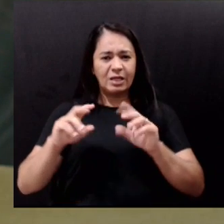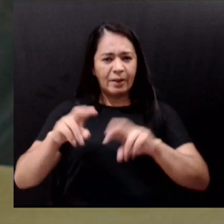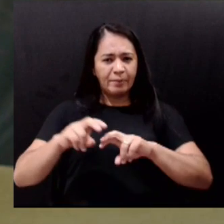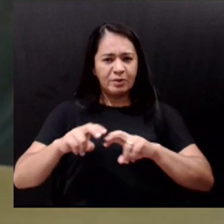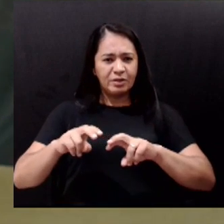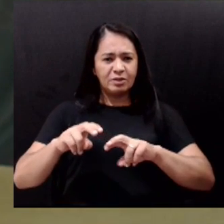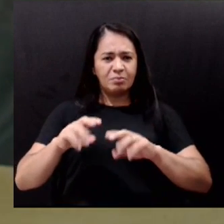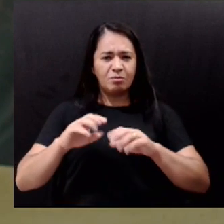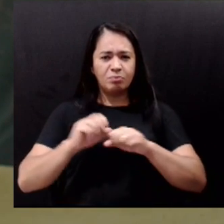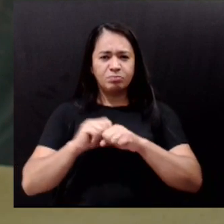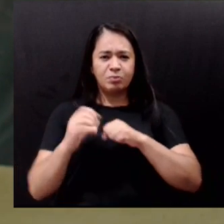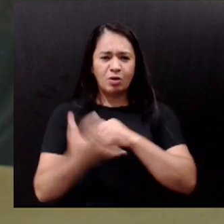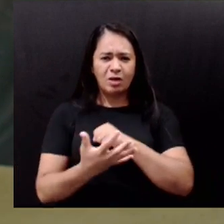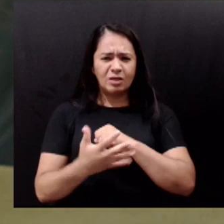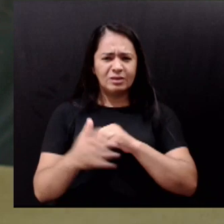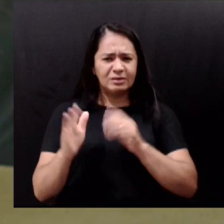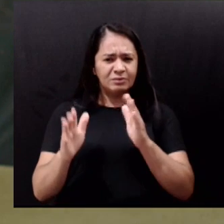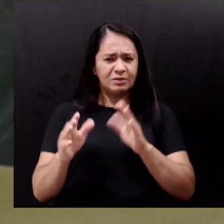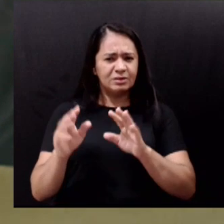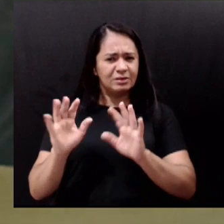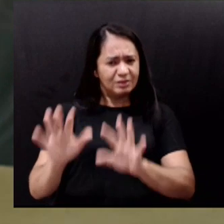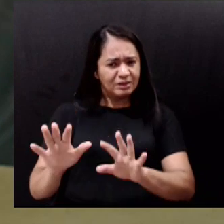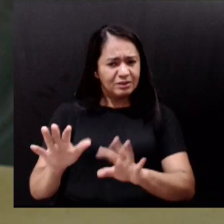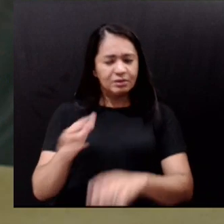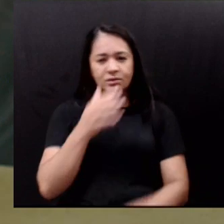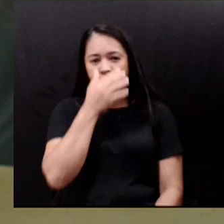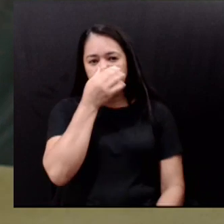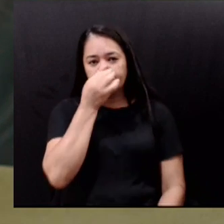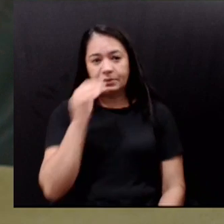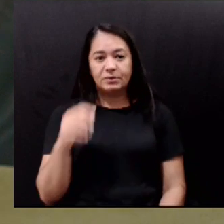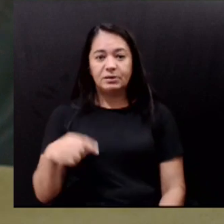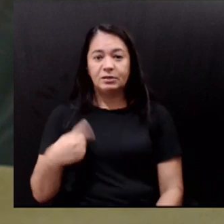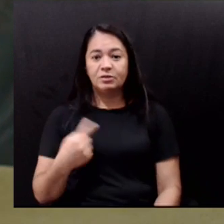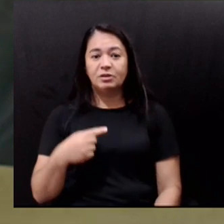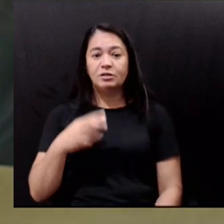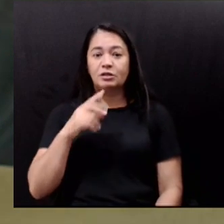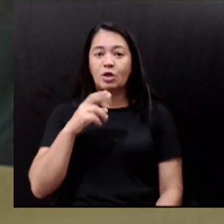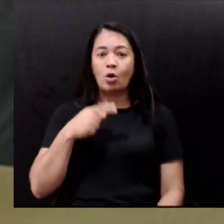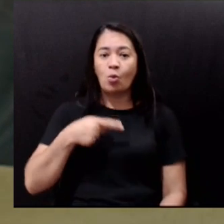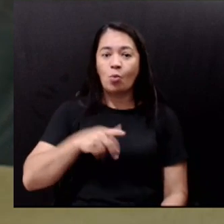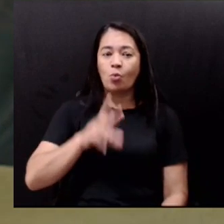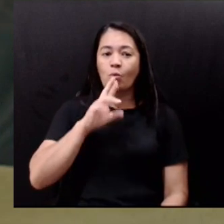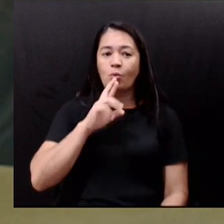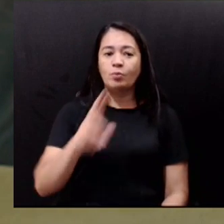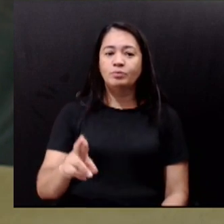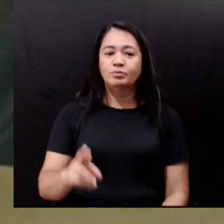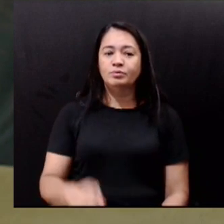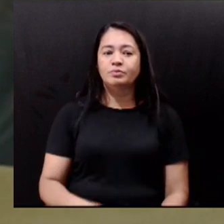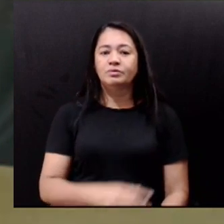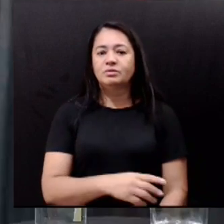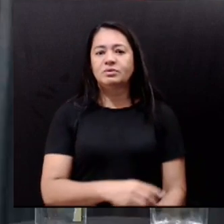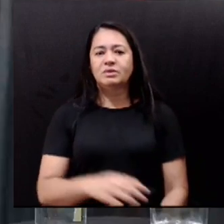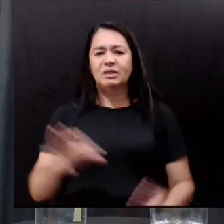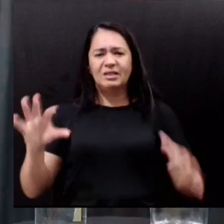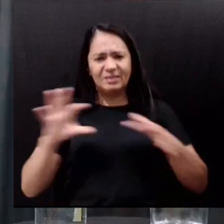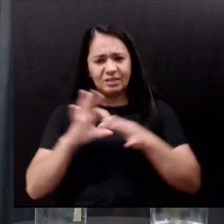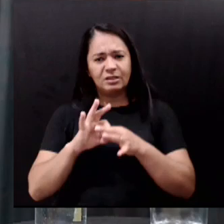a pergunta do Gustavo, né? É a nossa última resposta do programa e é muito importante, muito